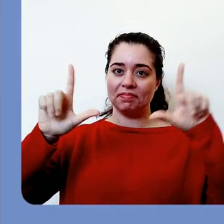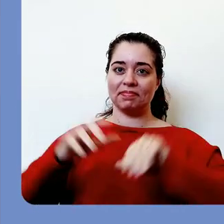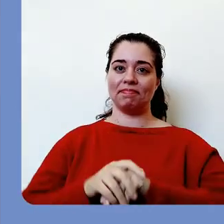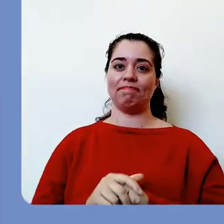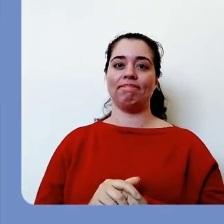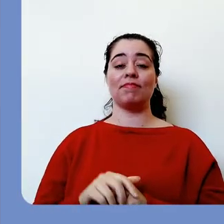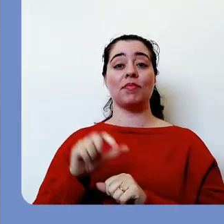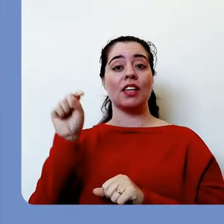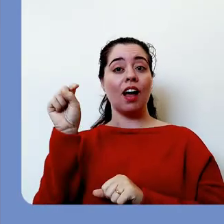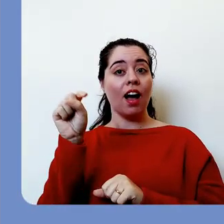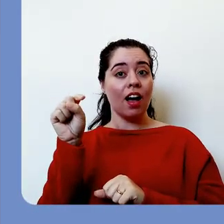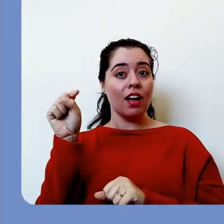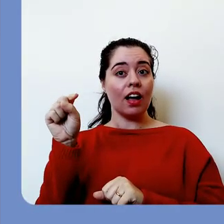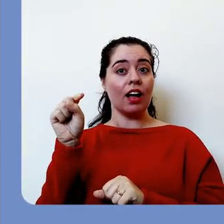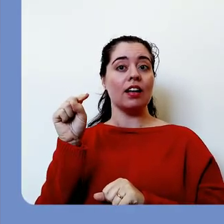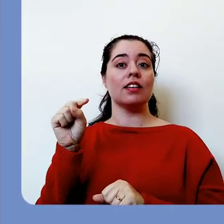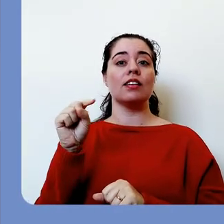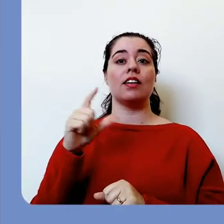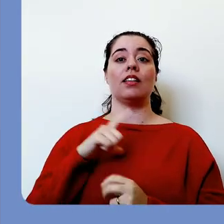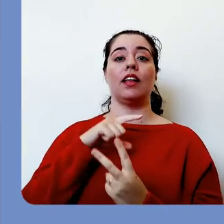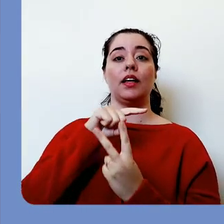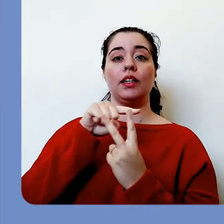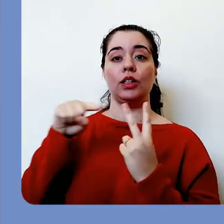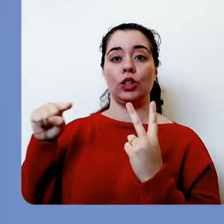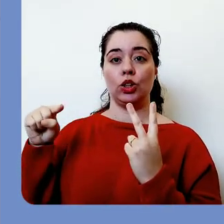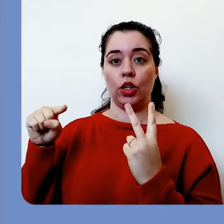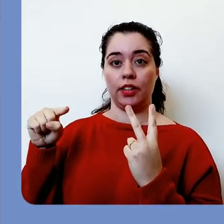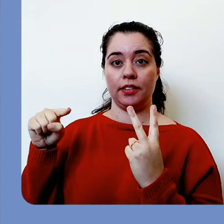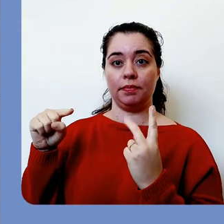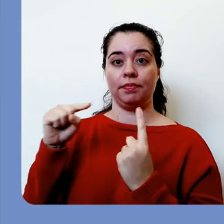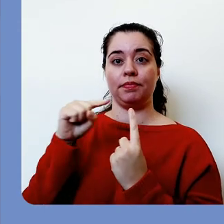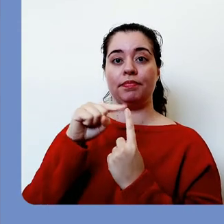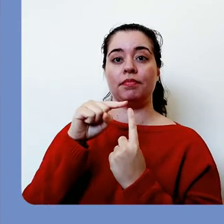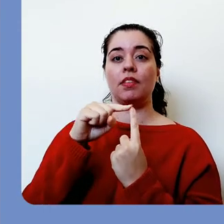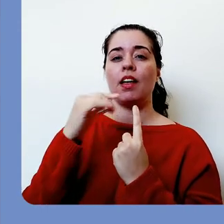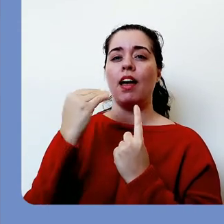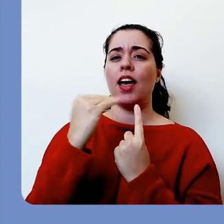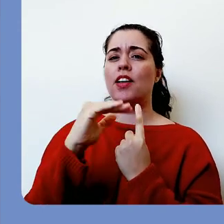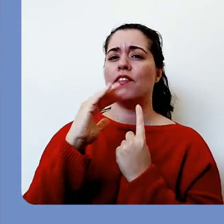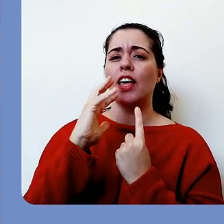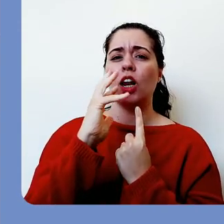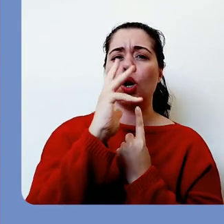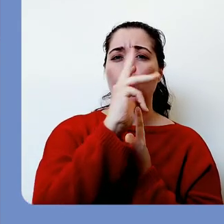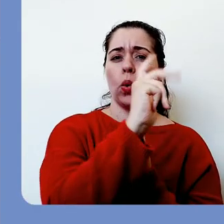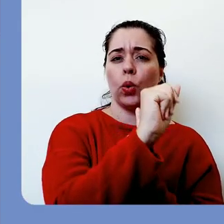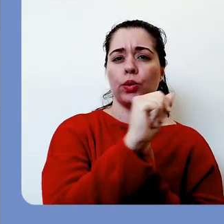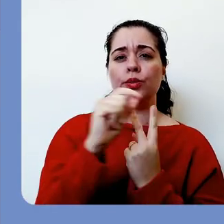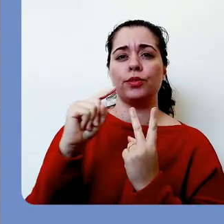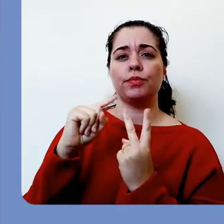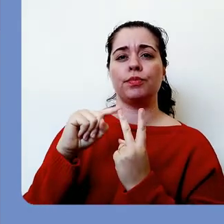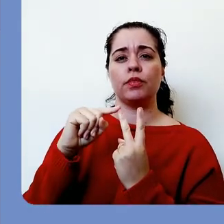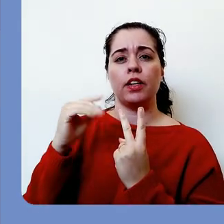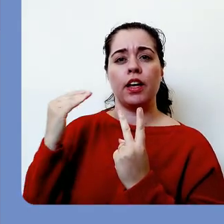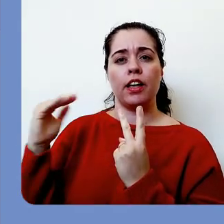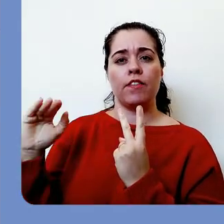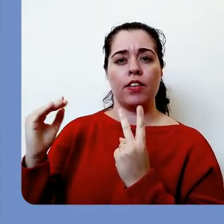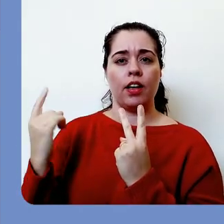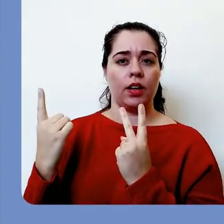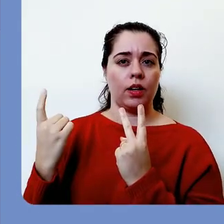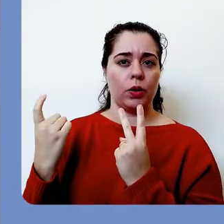vocês que é possível ainda você fazer alguns ajustes nos participantes